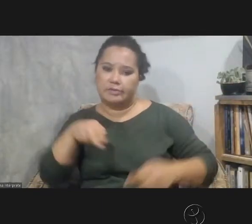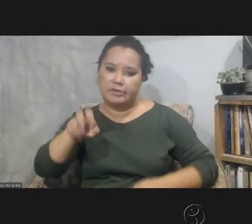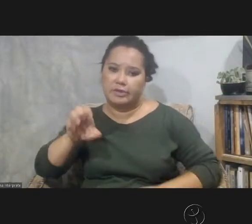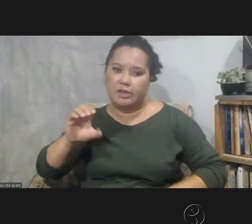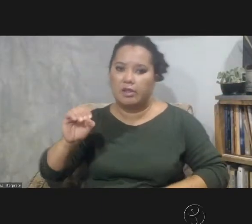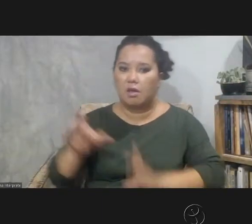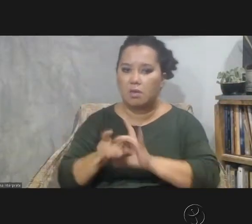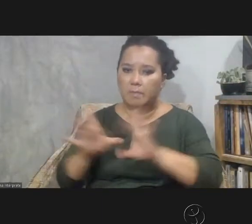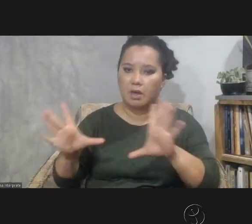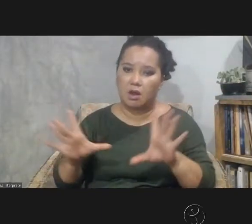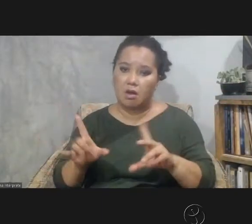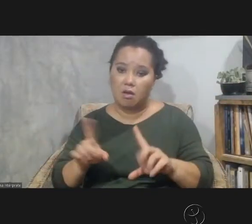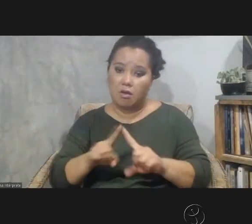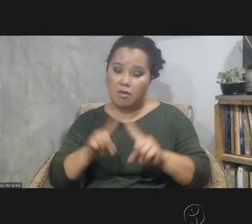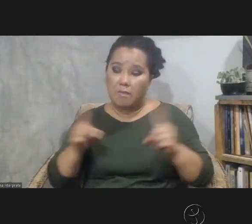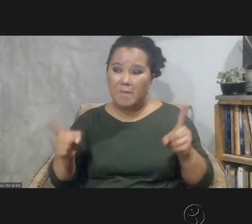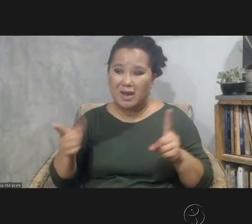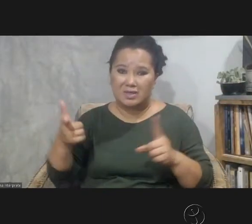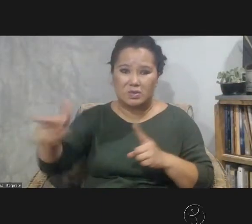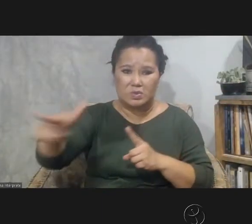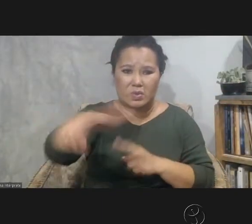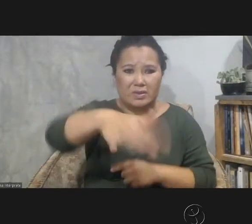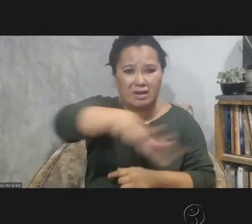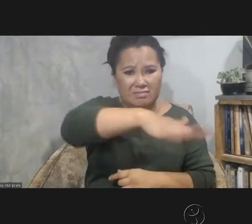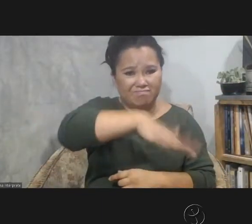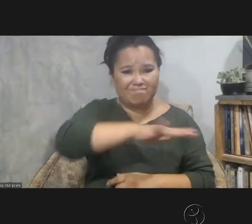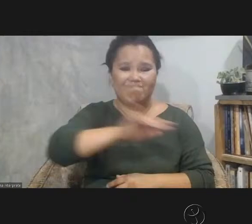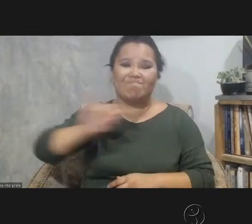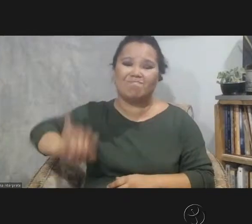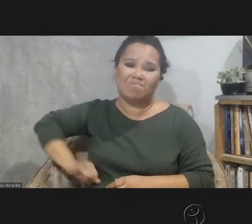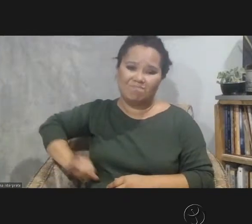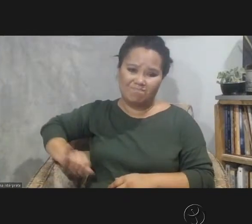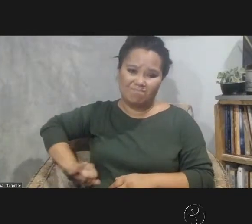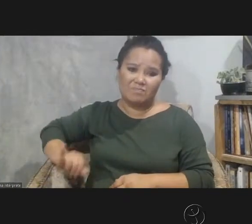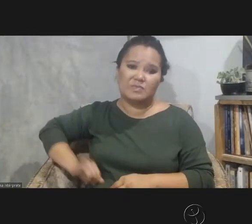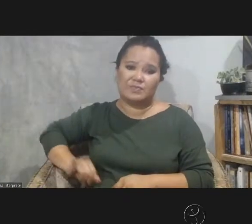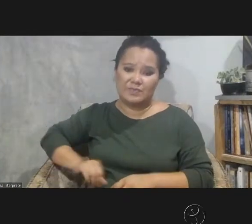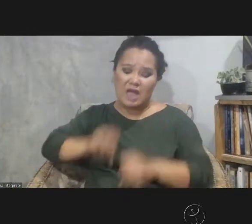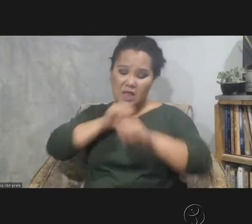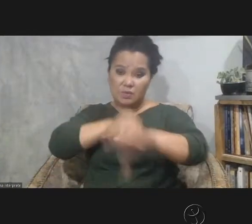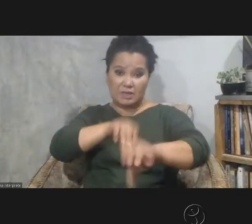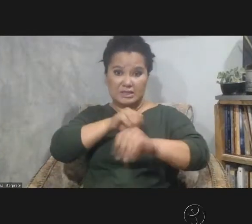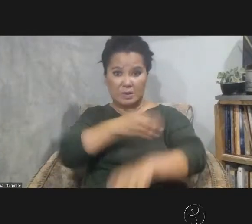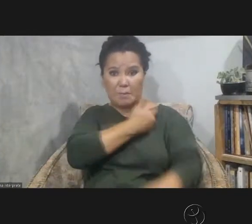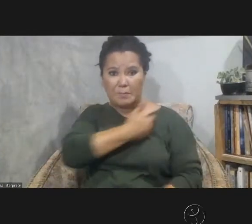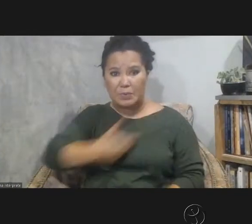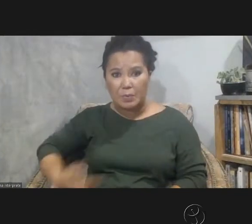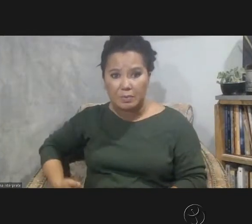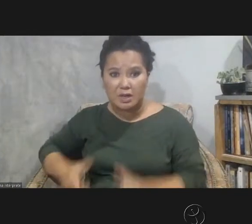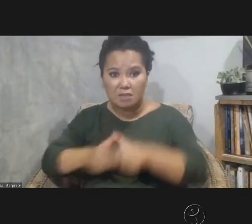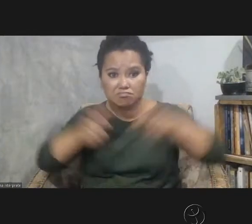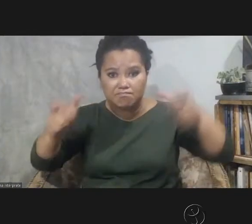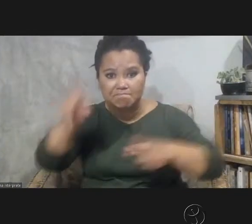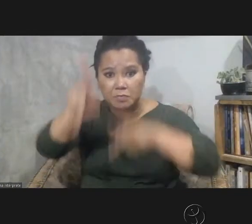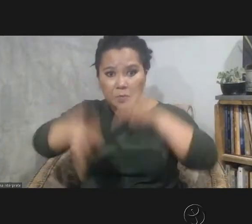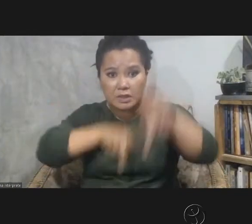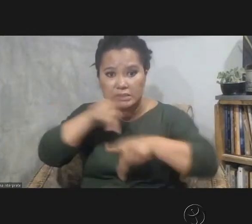A educação pública de massa do século XIX, uma das grandes contribuições